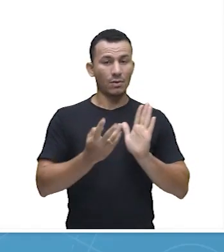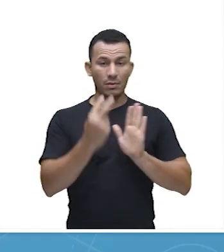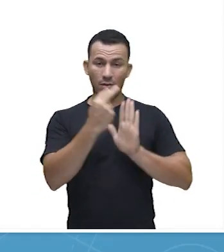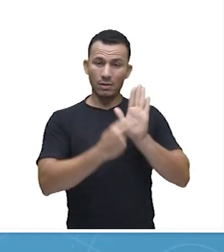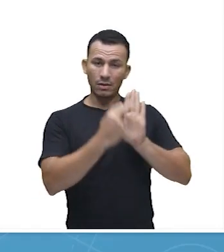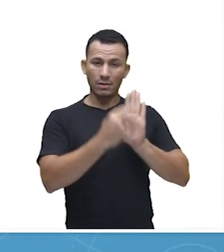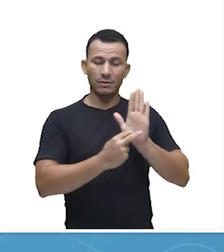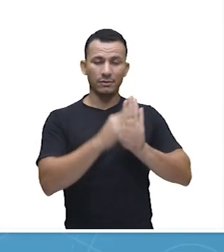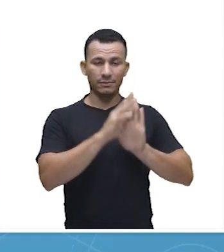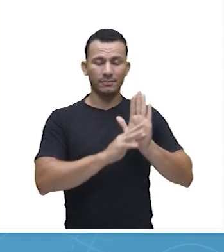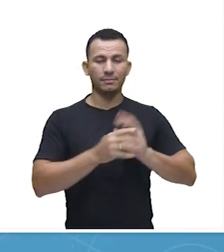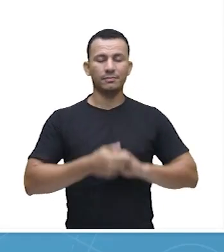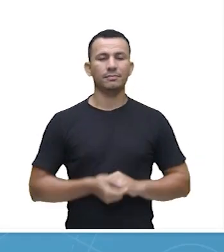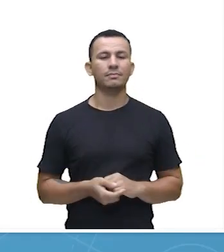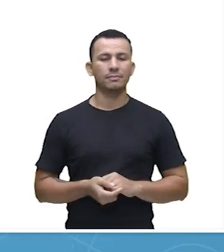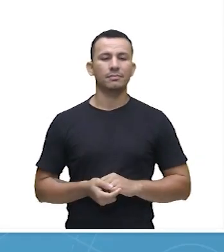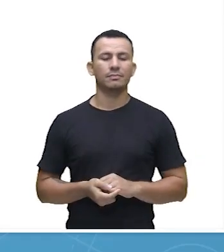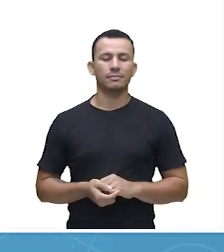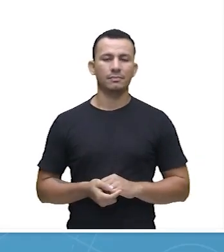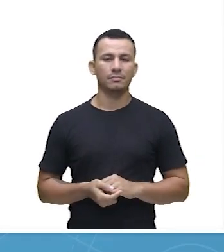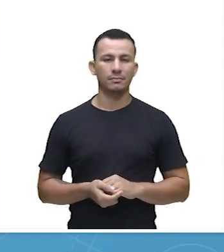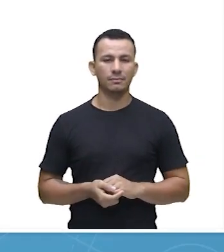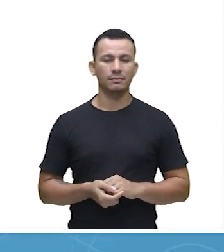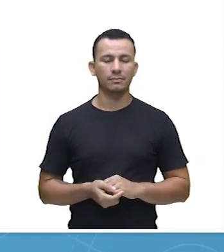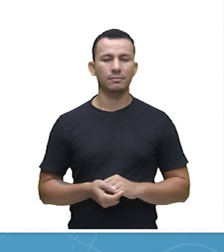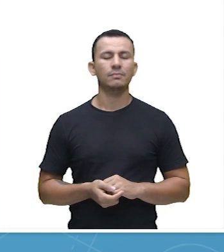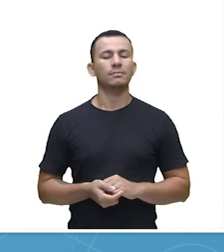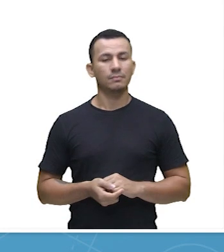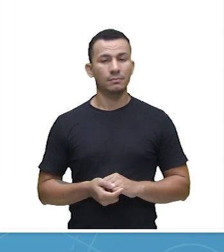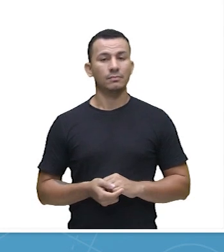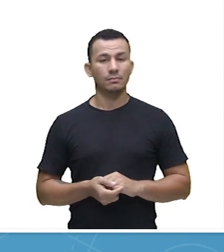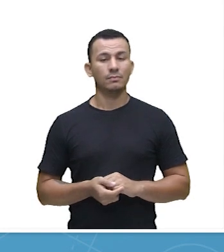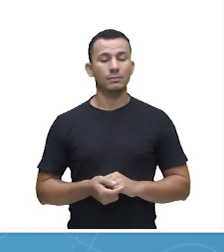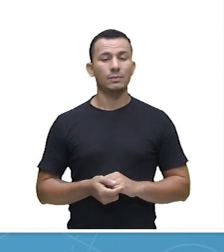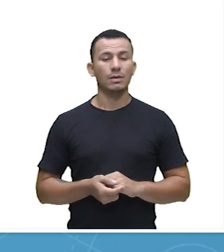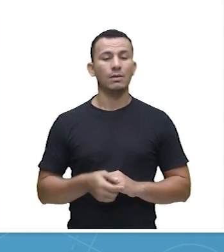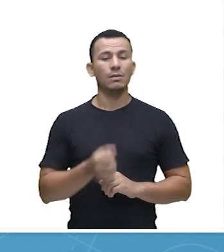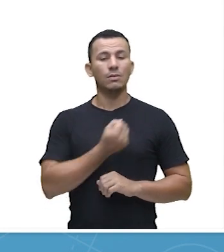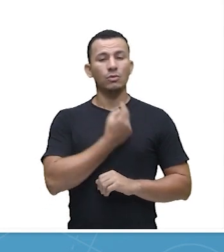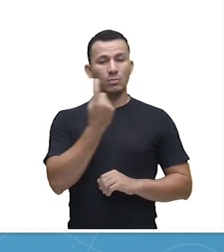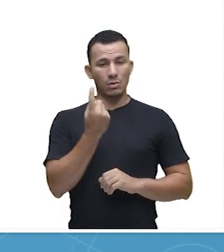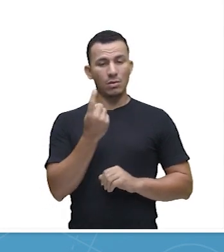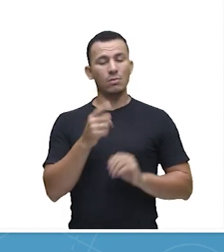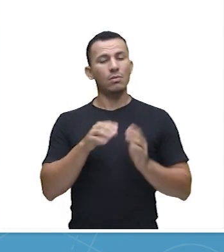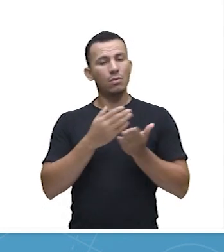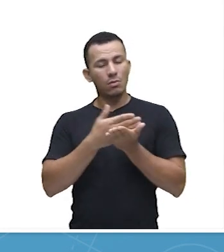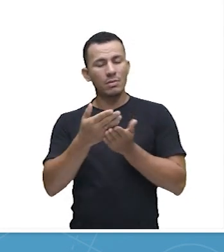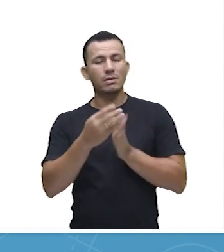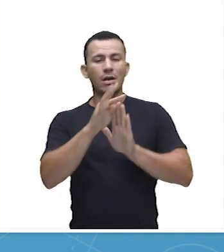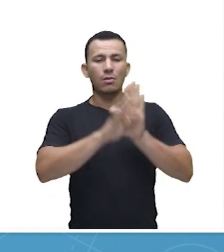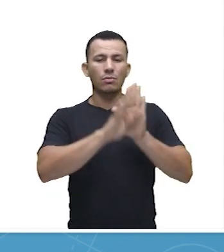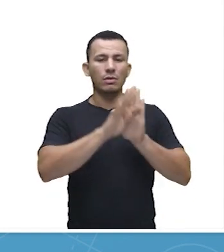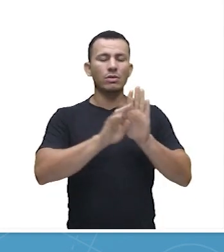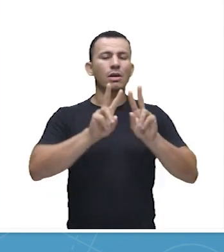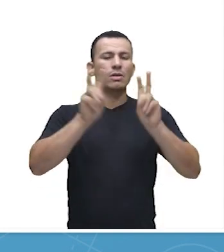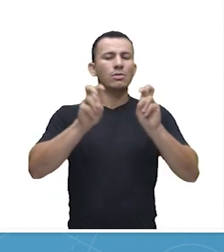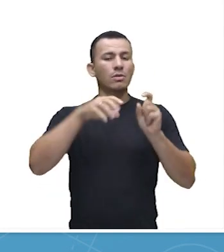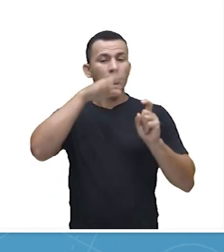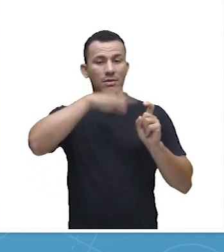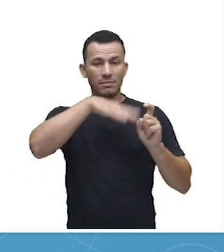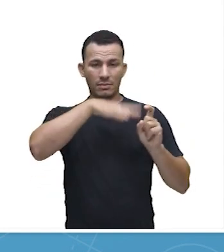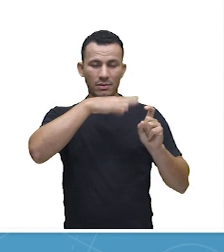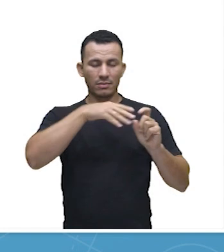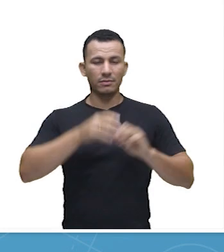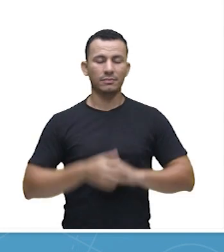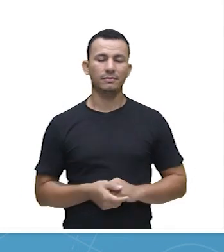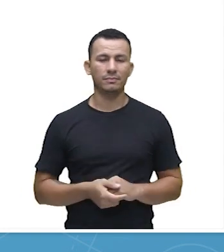aí. Essa questão começava com um texto que, de certa forma, está comentando a ideia que se tem de mito, tá bom? Então